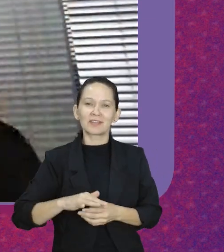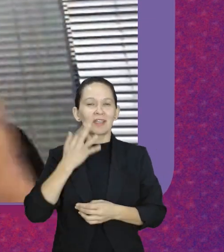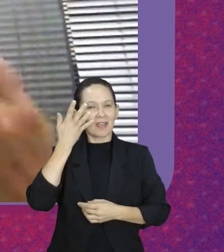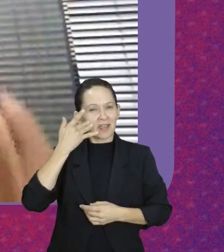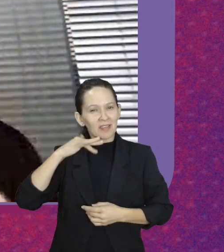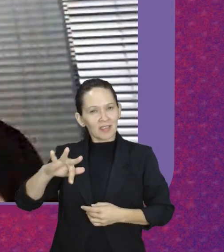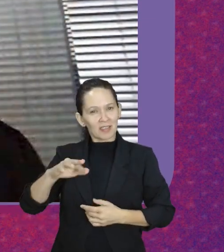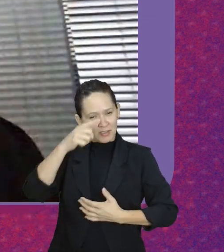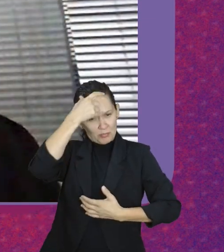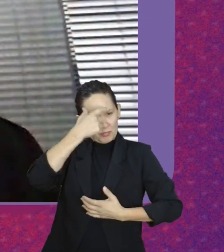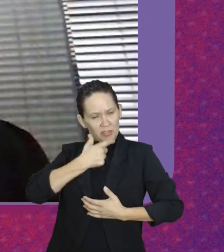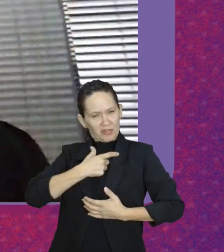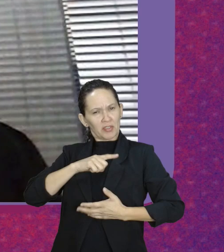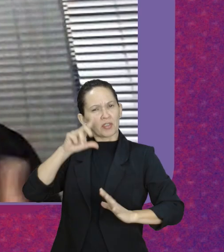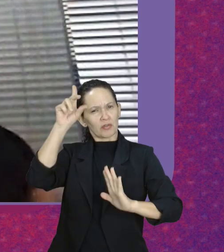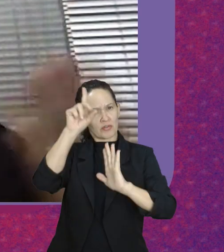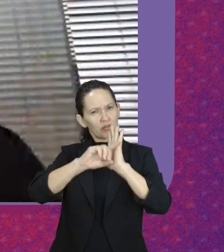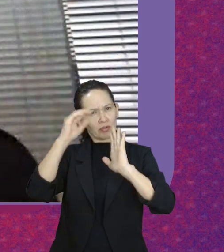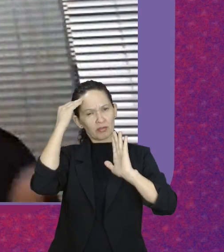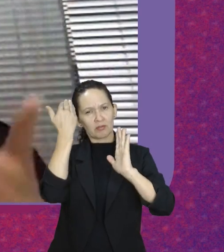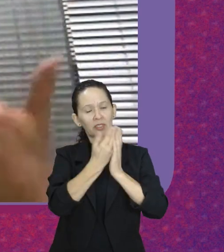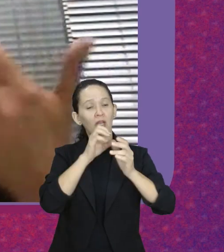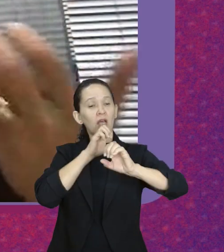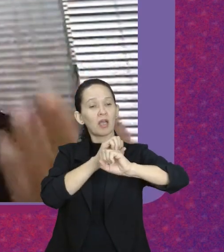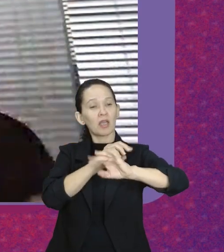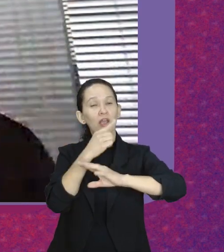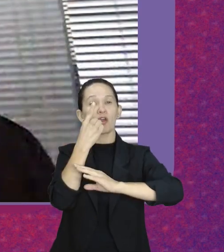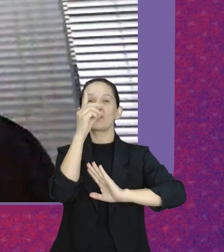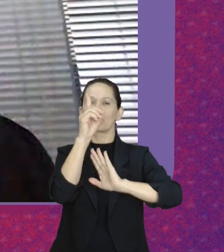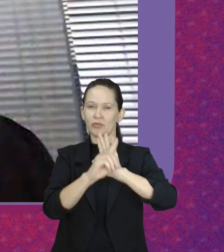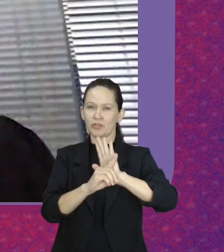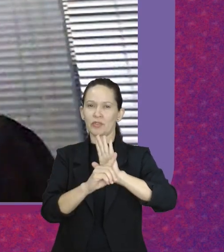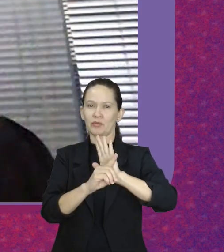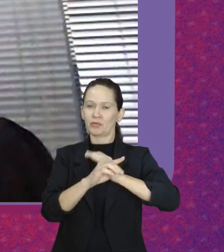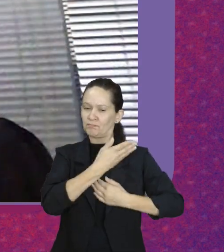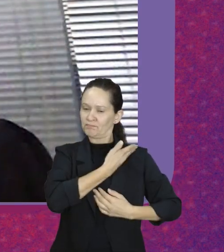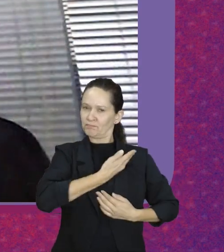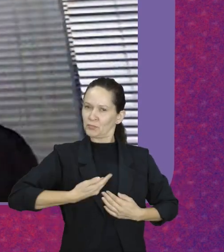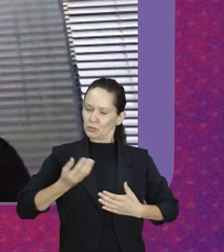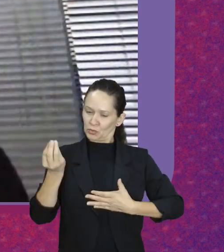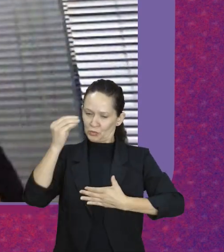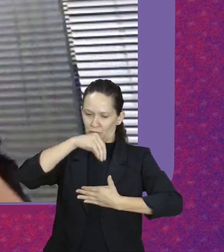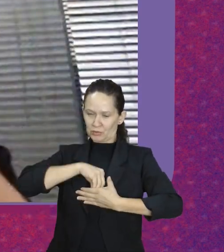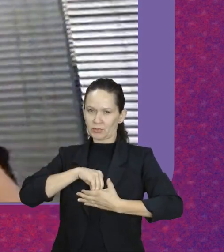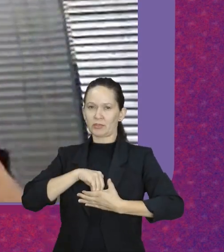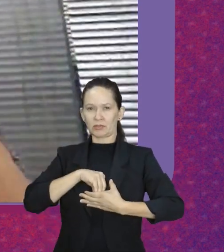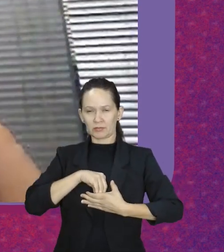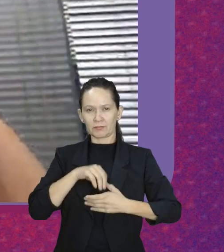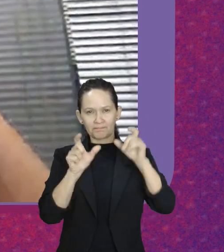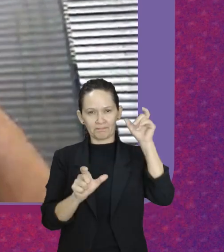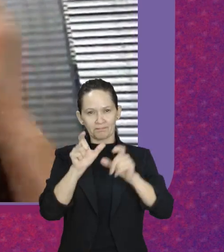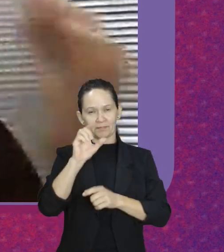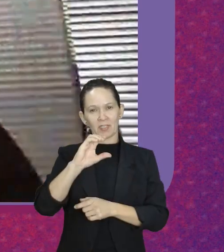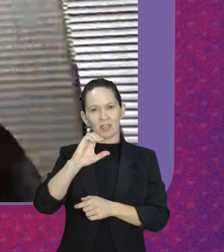é um sujeito de direitos, a educação é um direito público subjetivo, né? A Selma